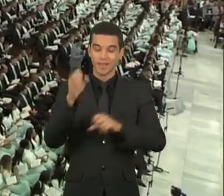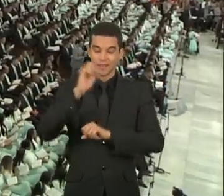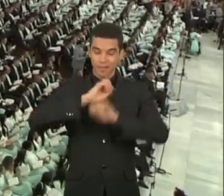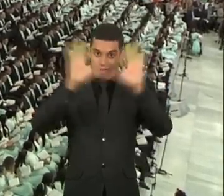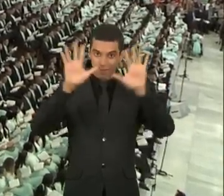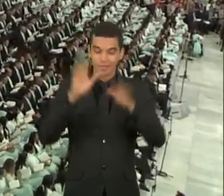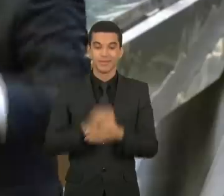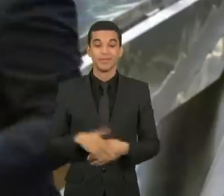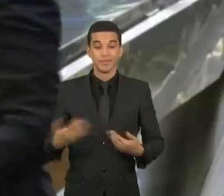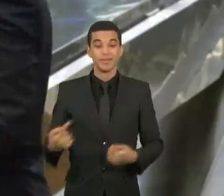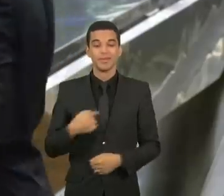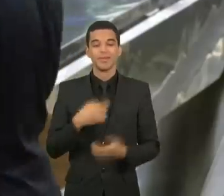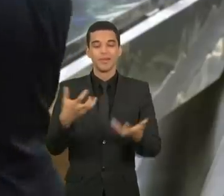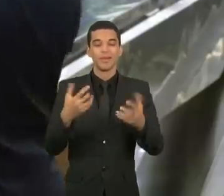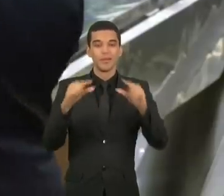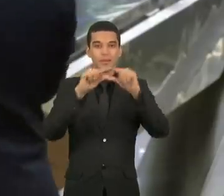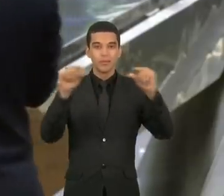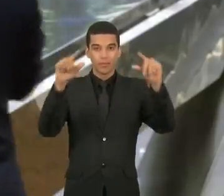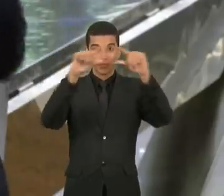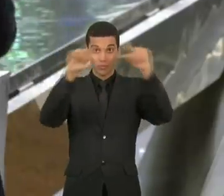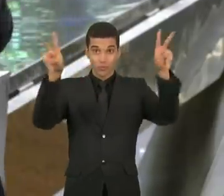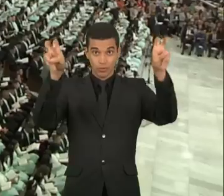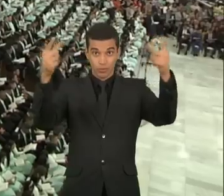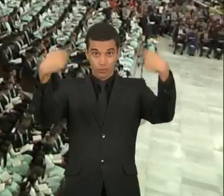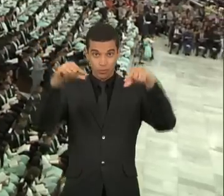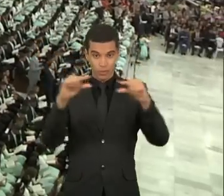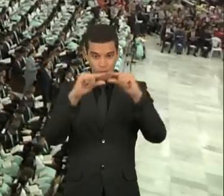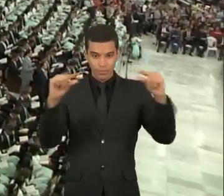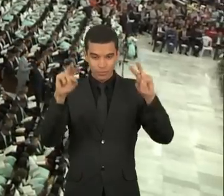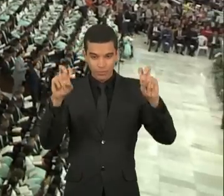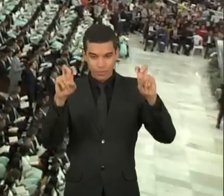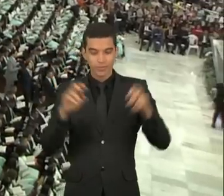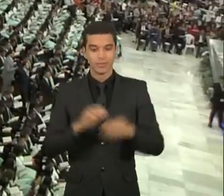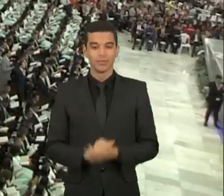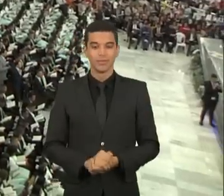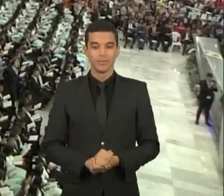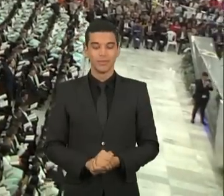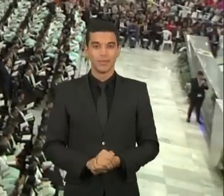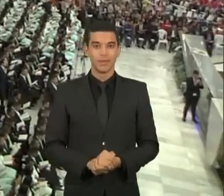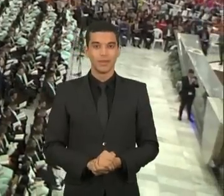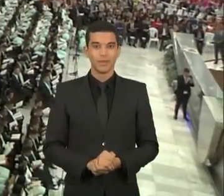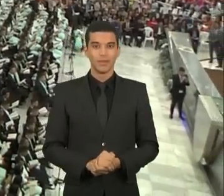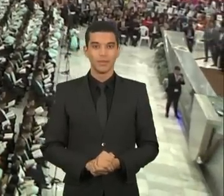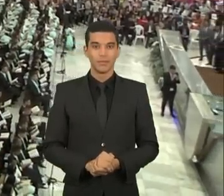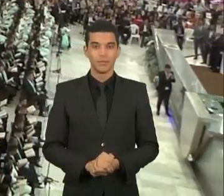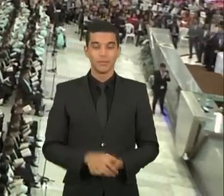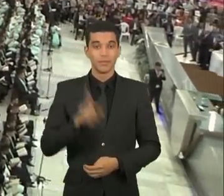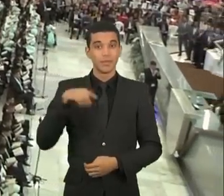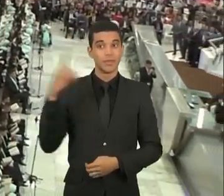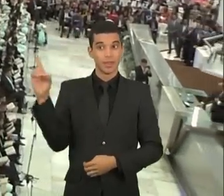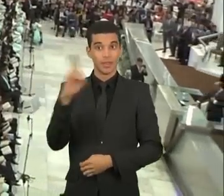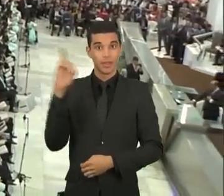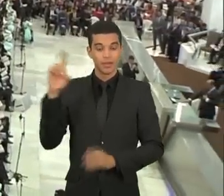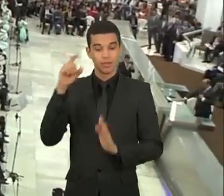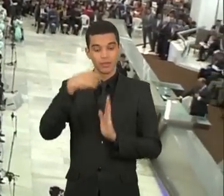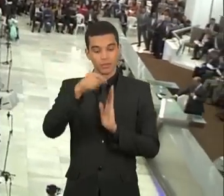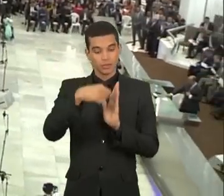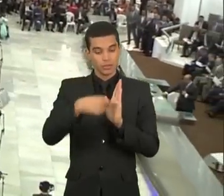quero o subtítulo. Um, dois, três, vamos lá? Masquil de Davi para o